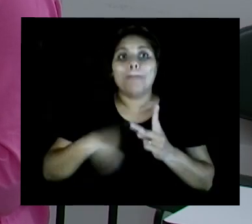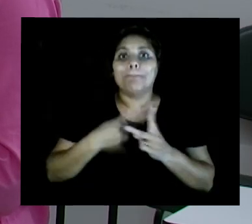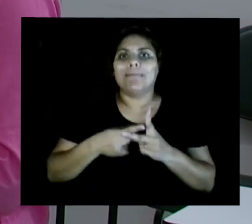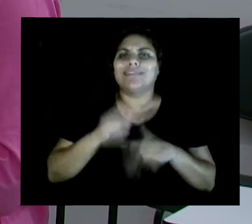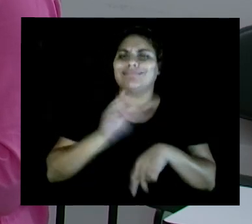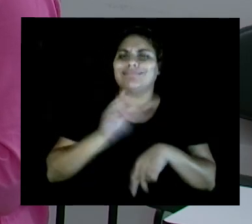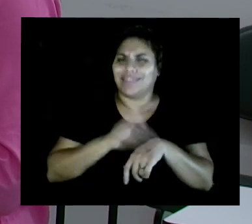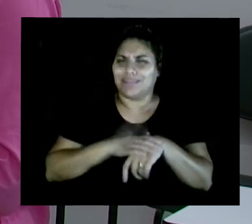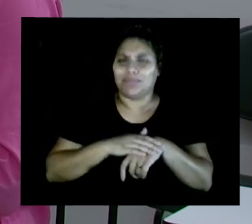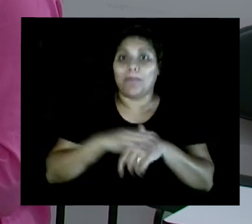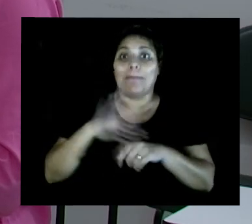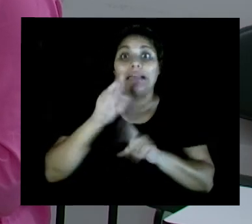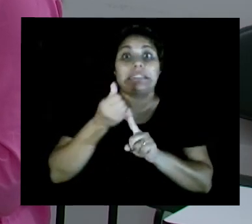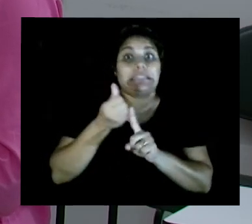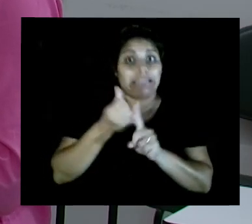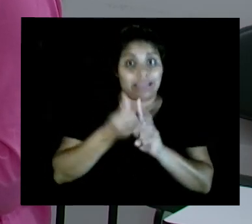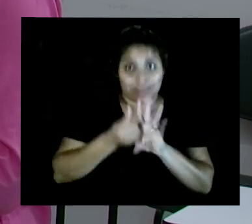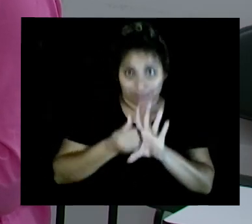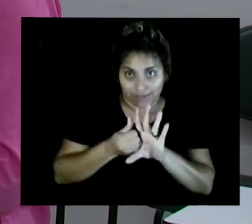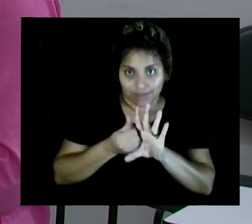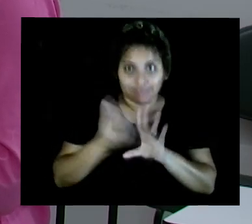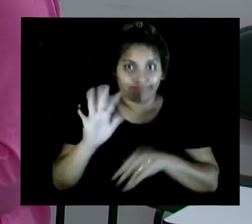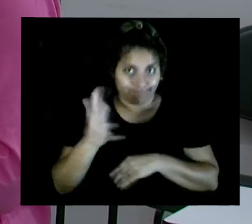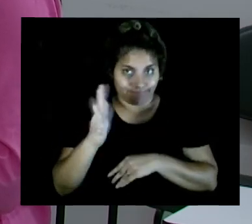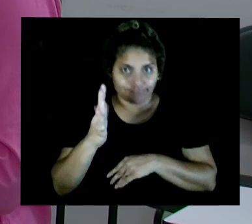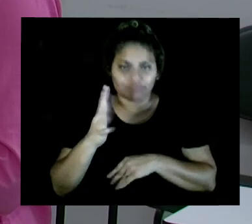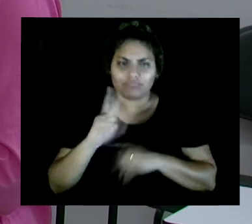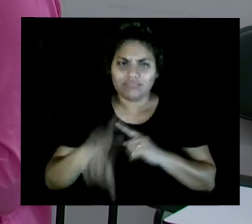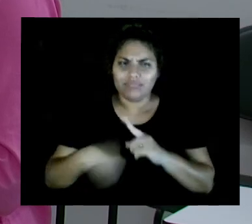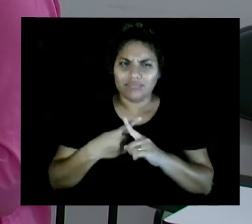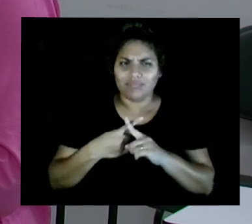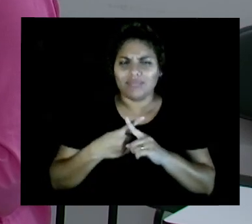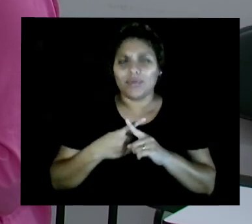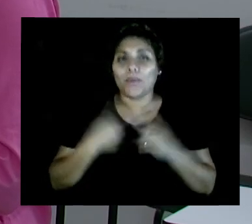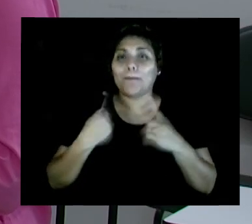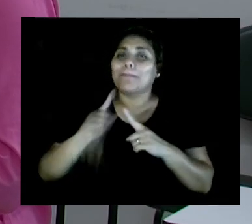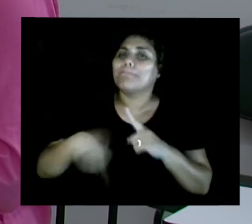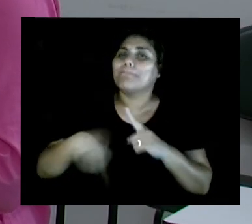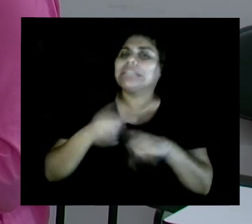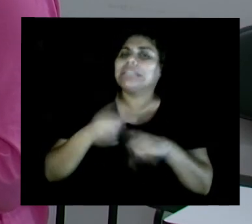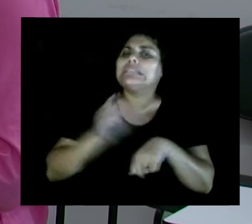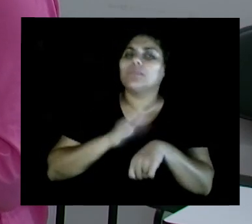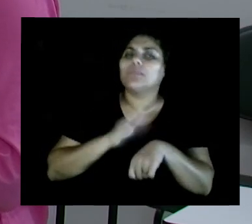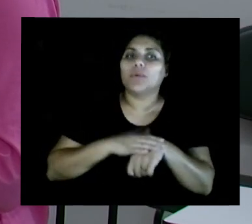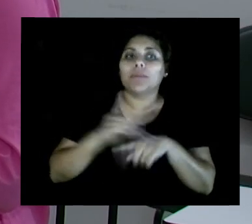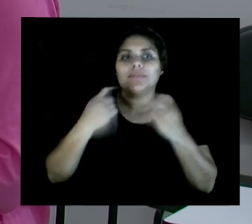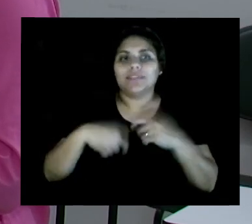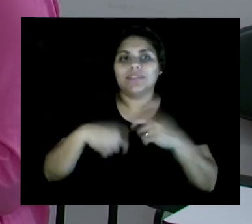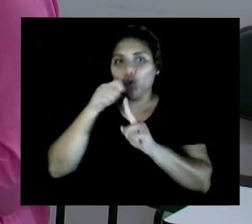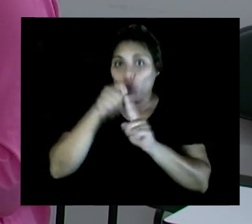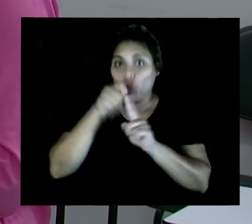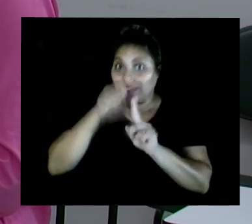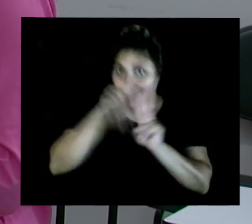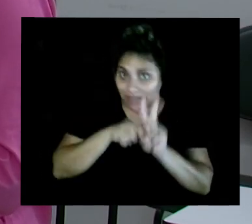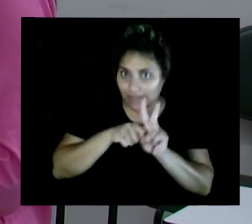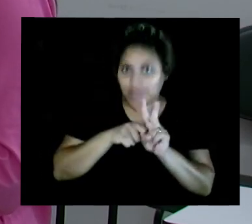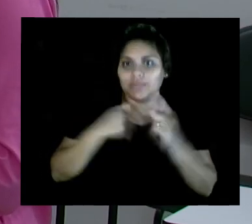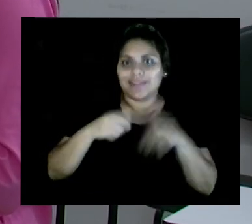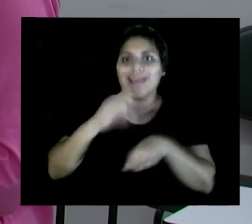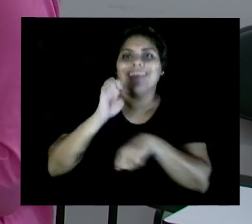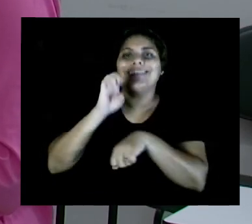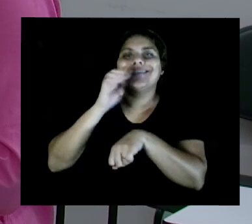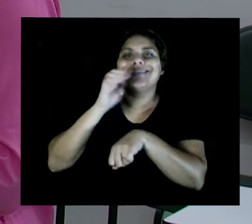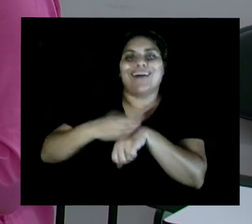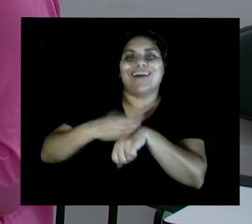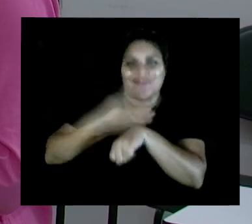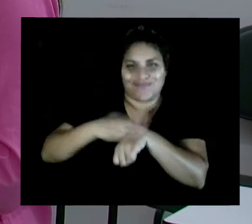um curso mais extenso, são 6 meses. Dá uma carga maior porque você tem que passar 2 meses fazendo um estágio